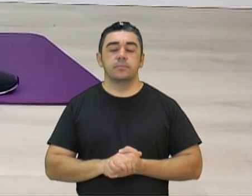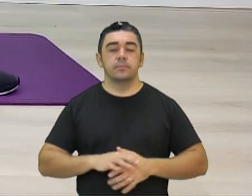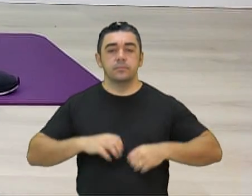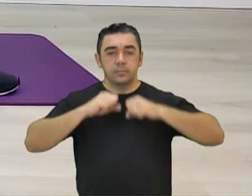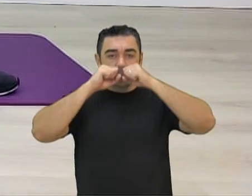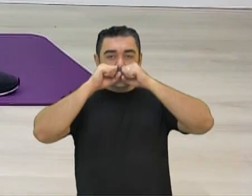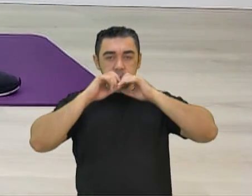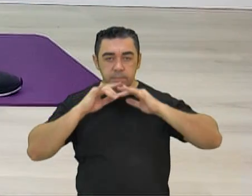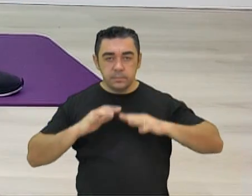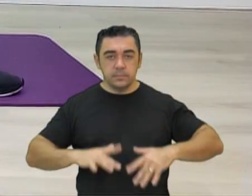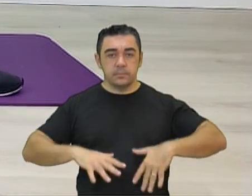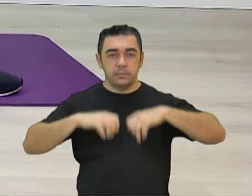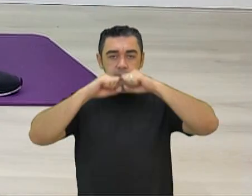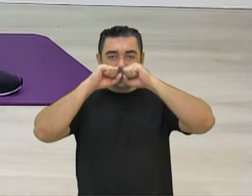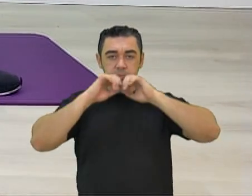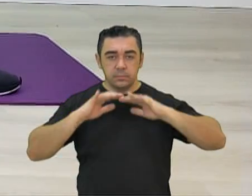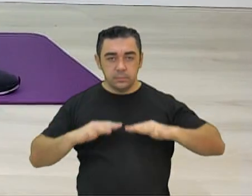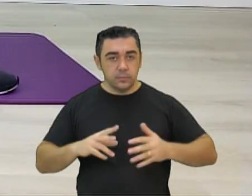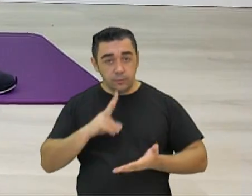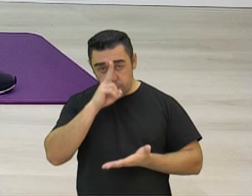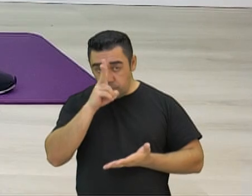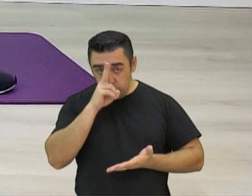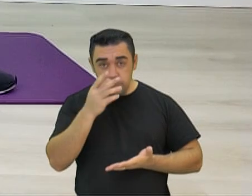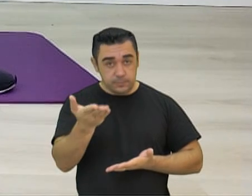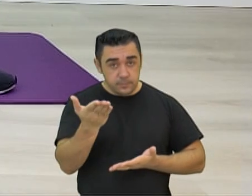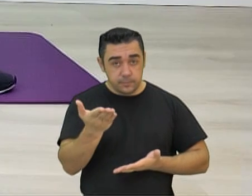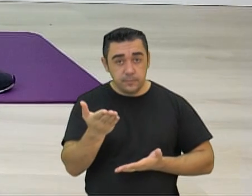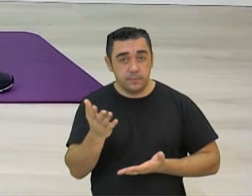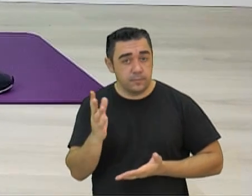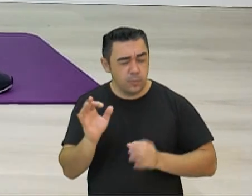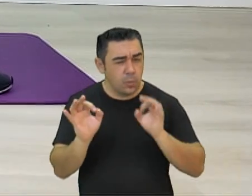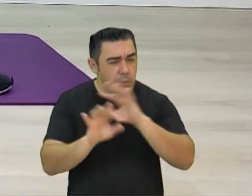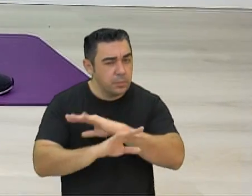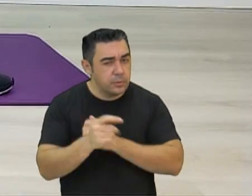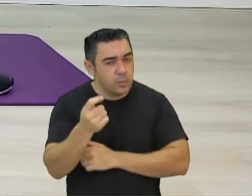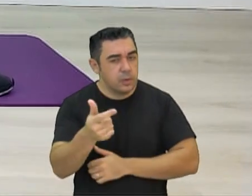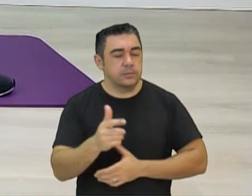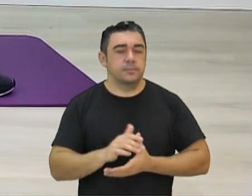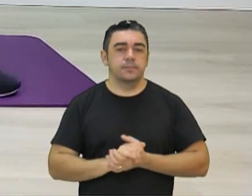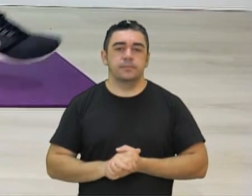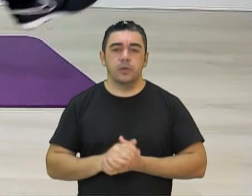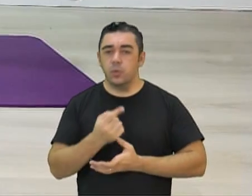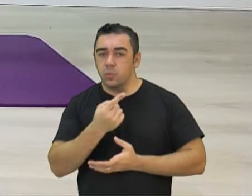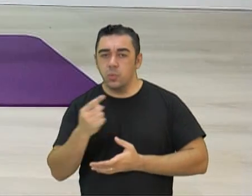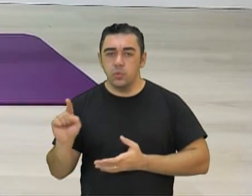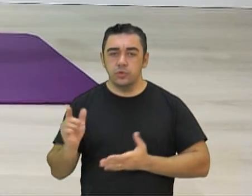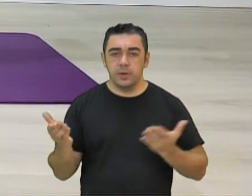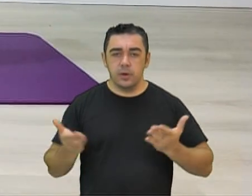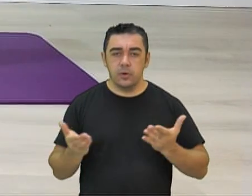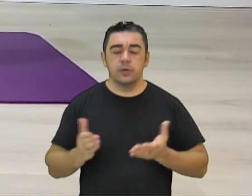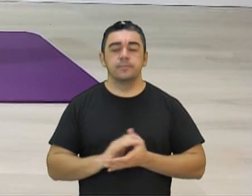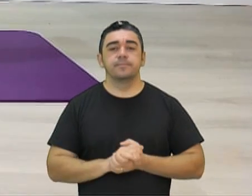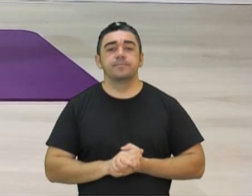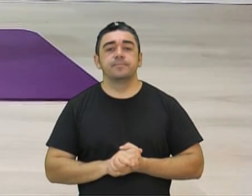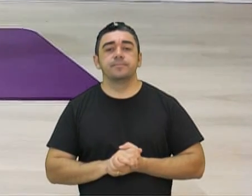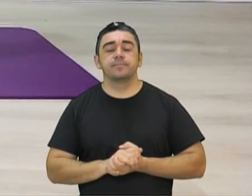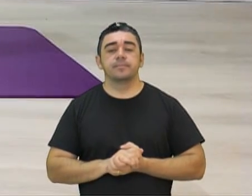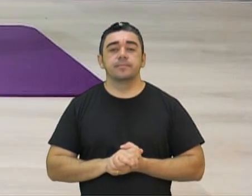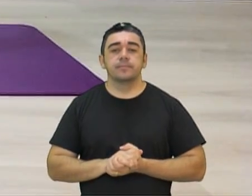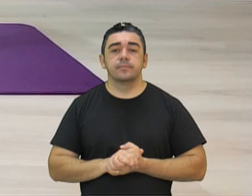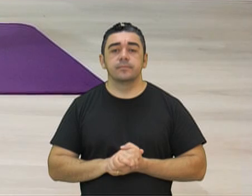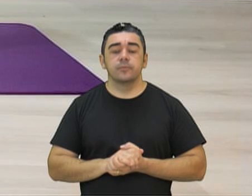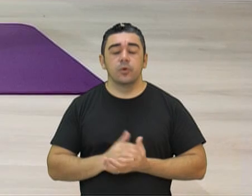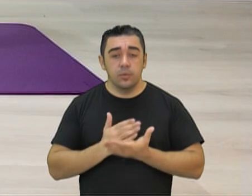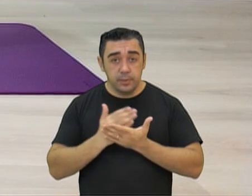Respira. Força. Estamos acabando. Última série. Estende. E